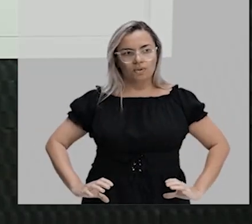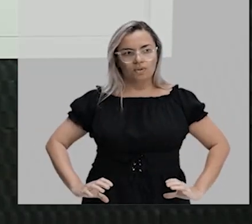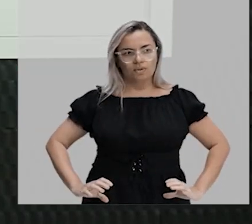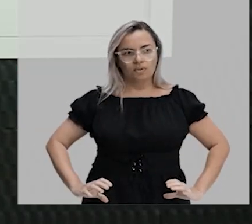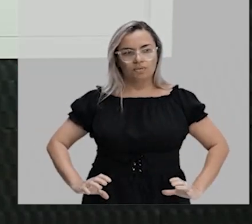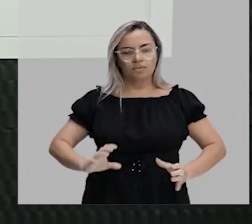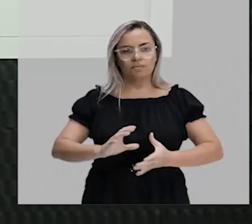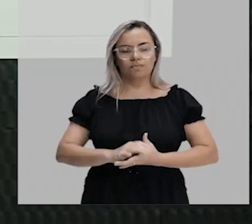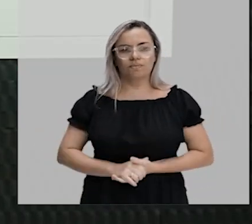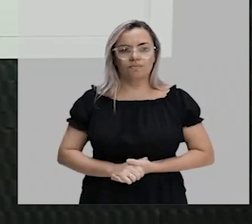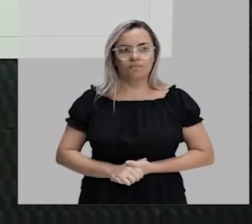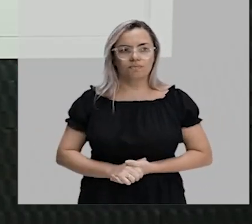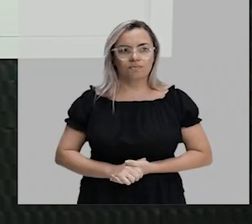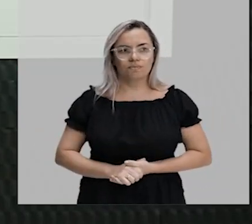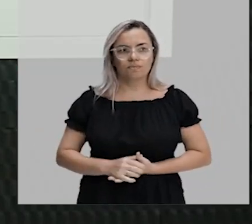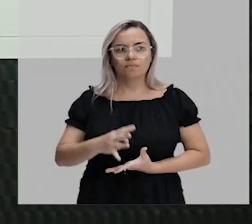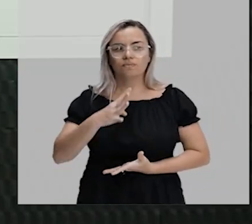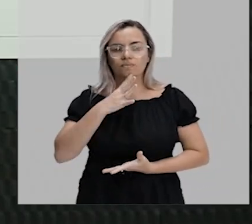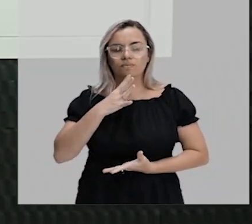tem o conhecimento,